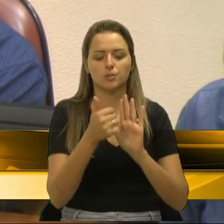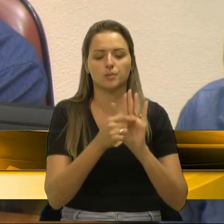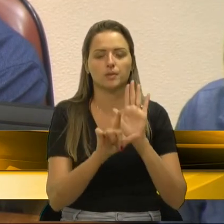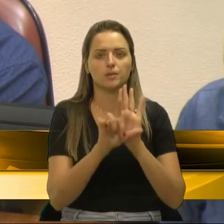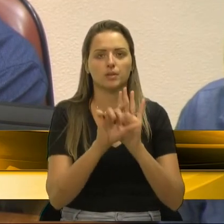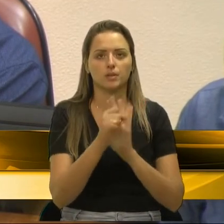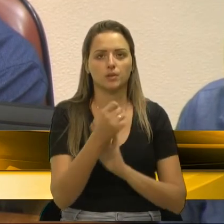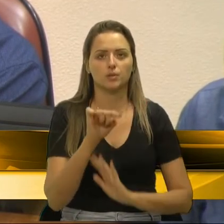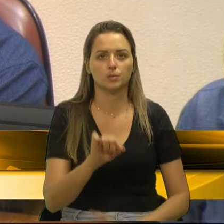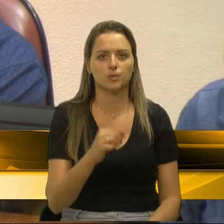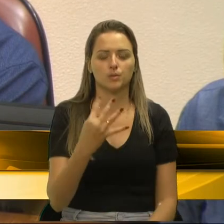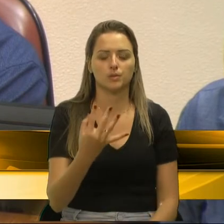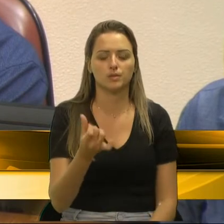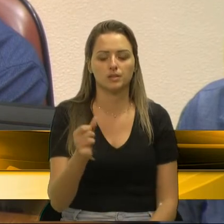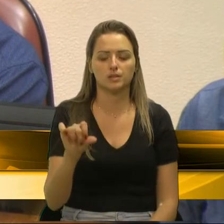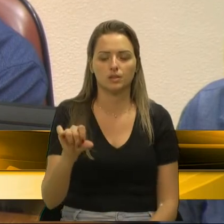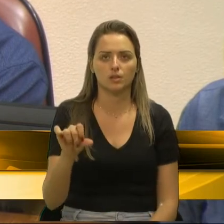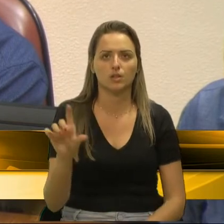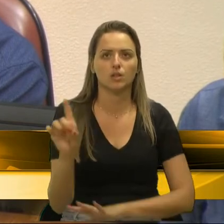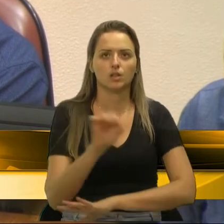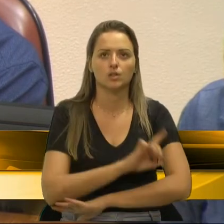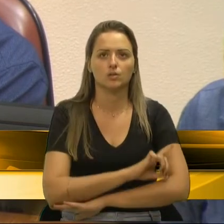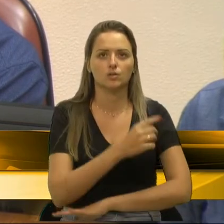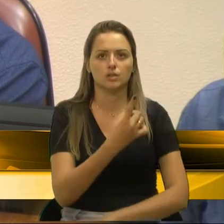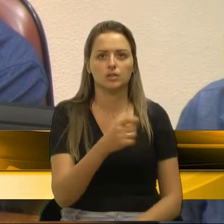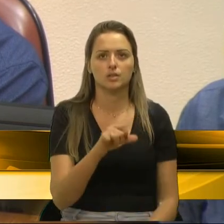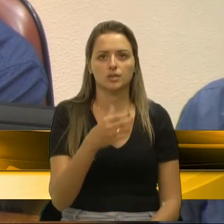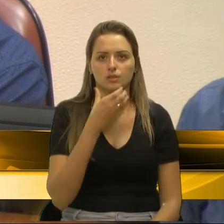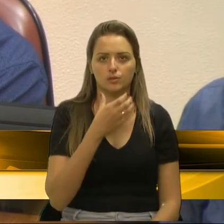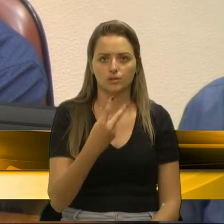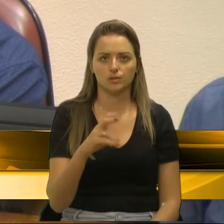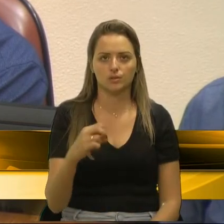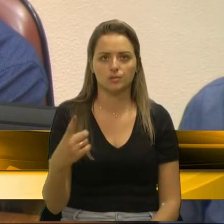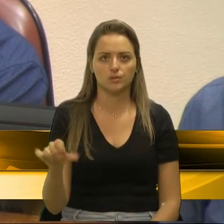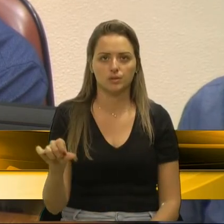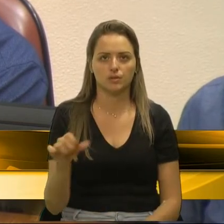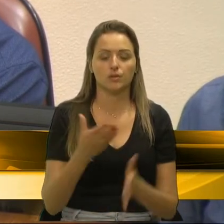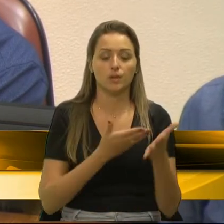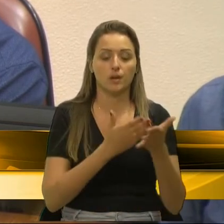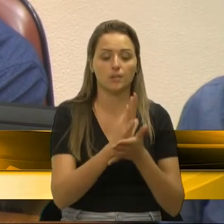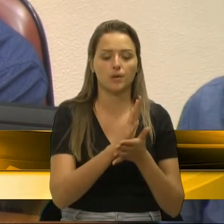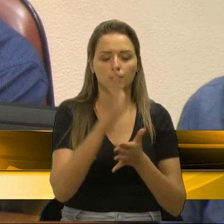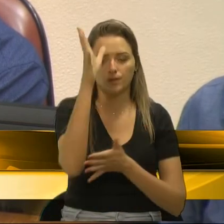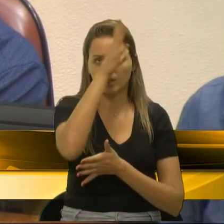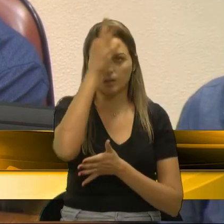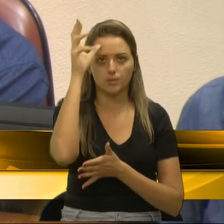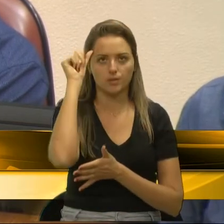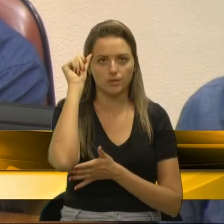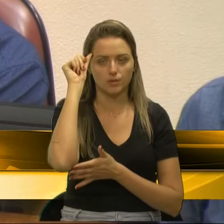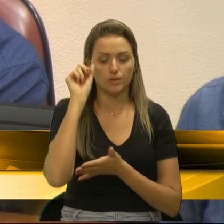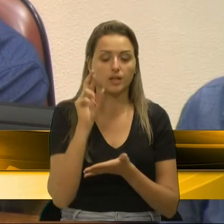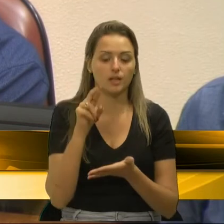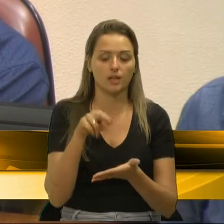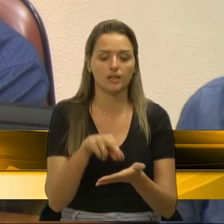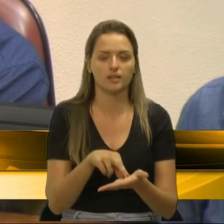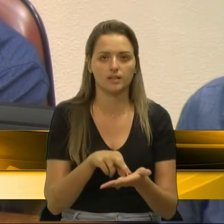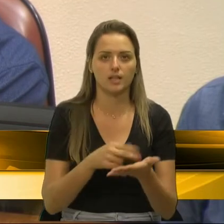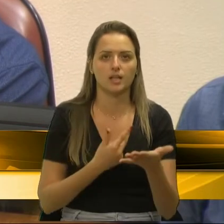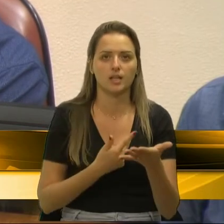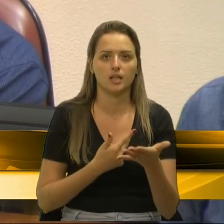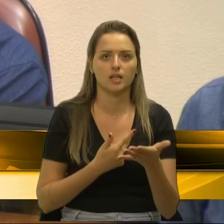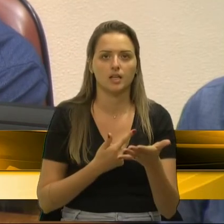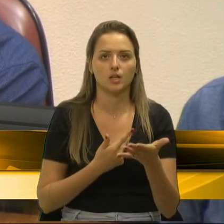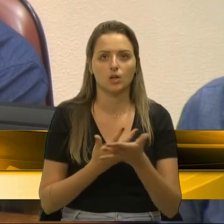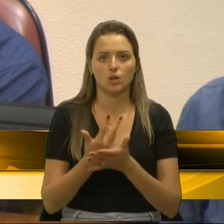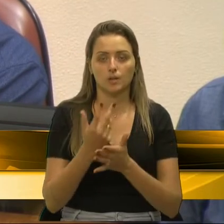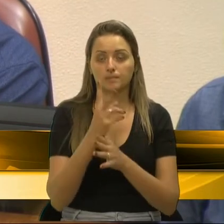número 8.469, de 19 de dezembro de 2019, que autoriza o Poder Executivo a realizar a operação de crédito